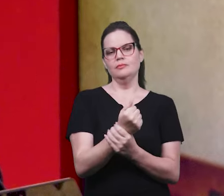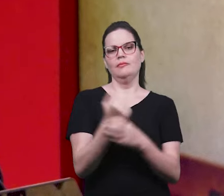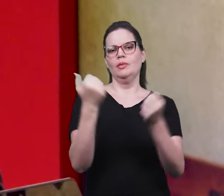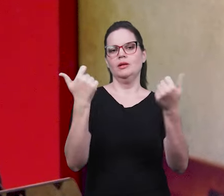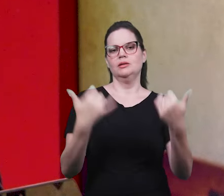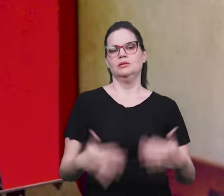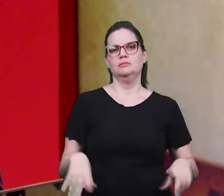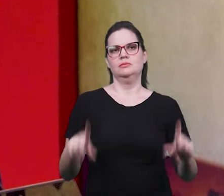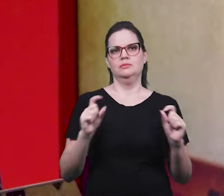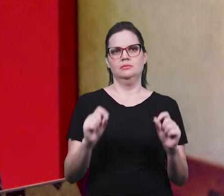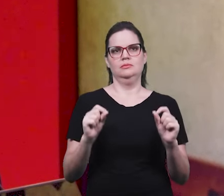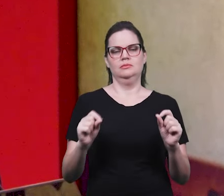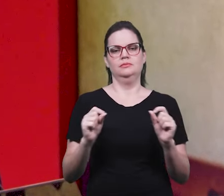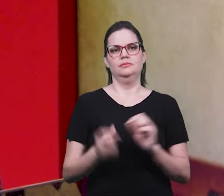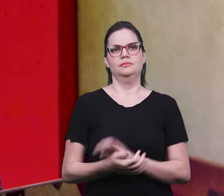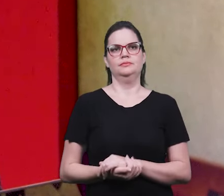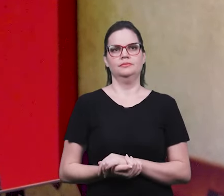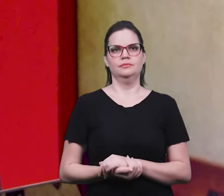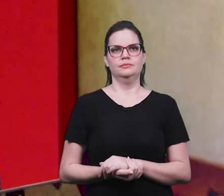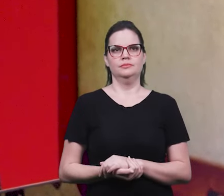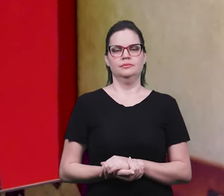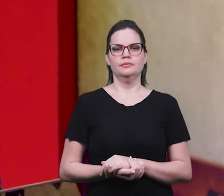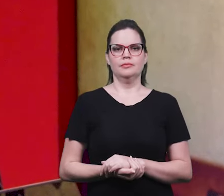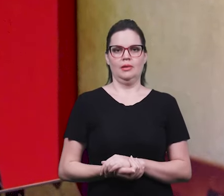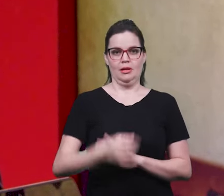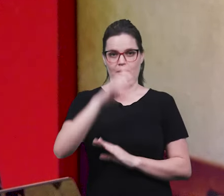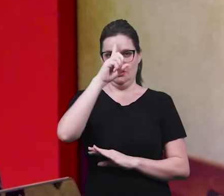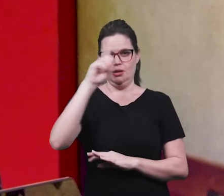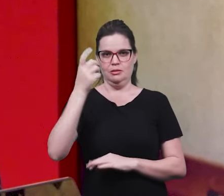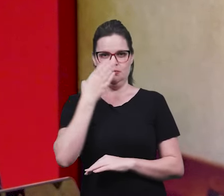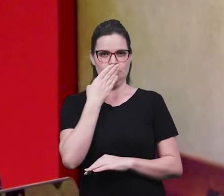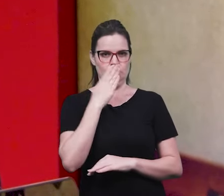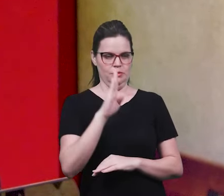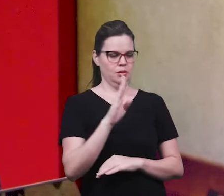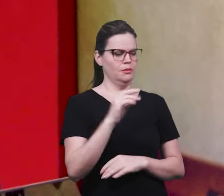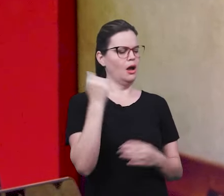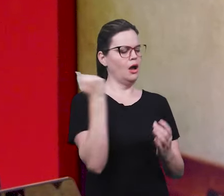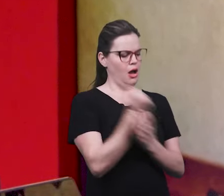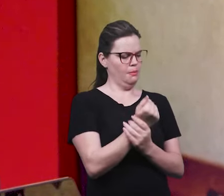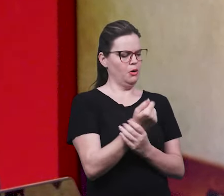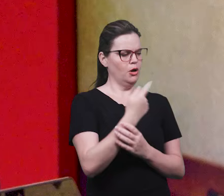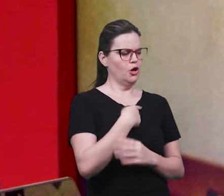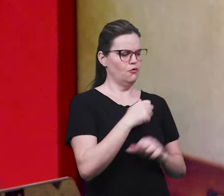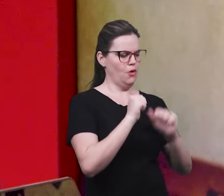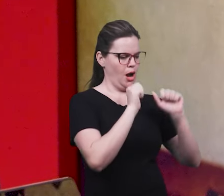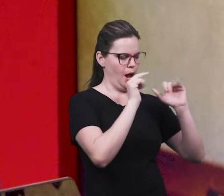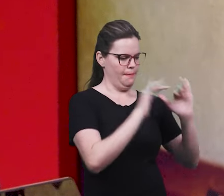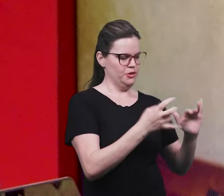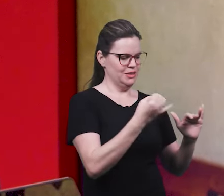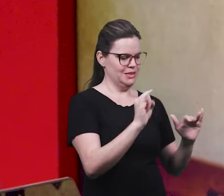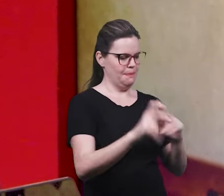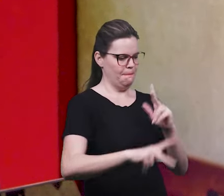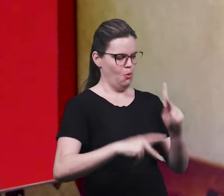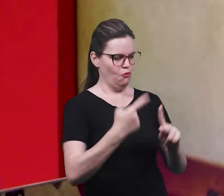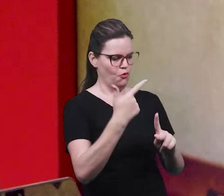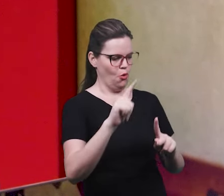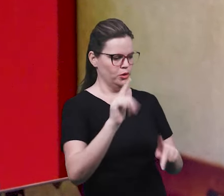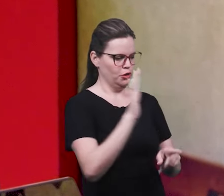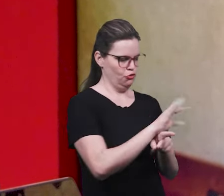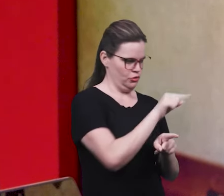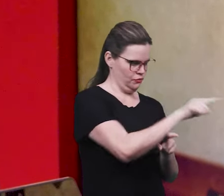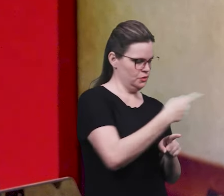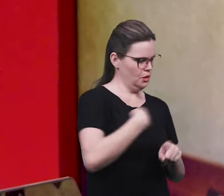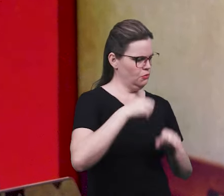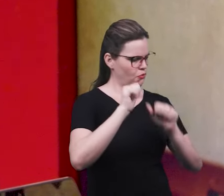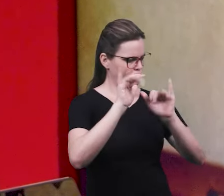bênção lá do Velho Testamento, abençoarei os que te abençoarem, amaldiçoarei os que te amaldiçoarem. Ou seja, a bênção está para o